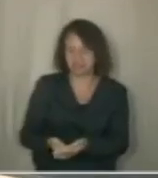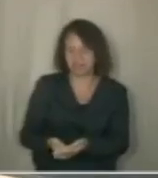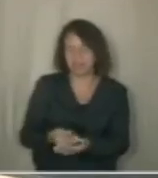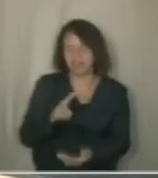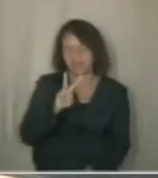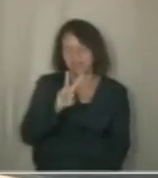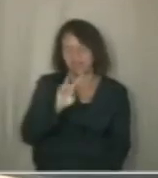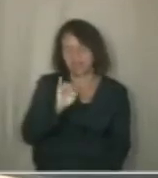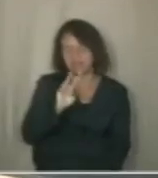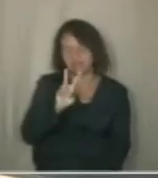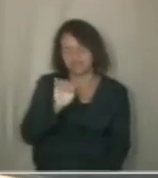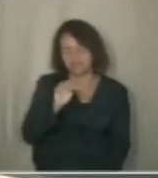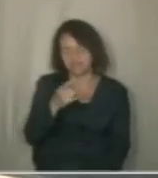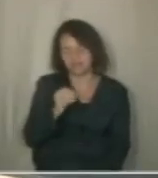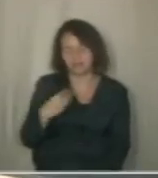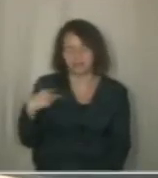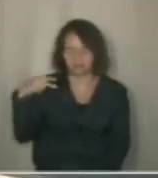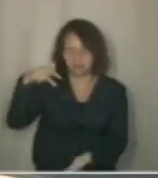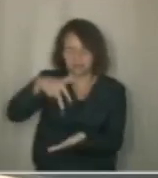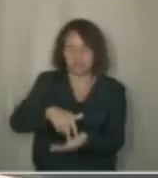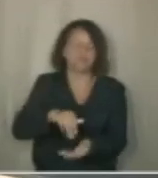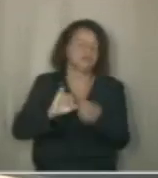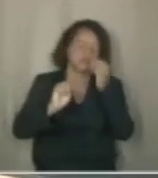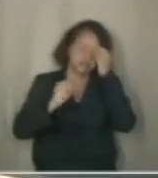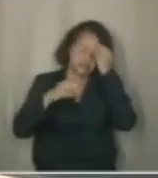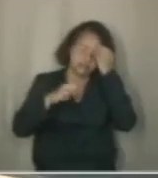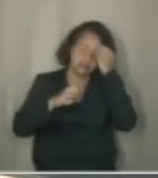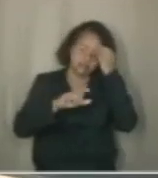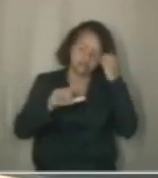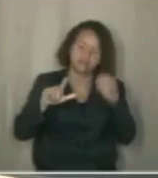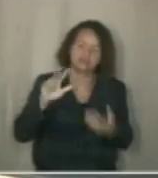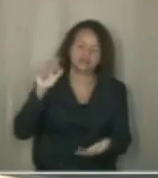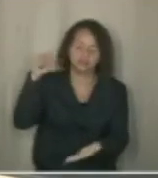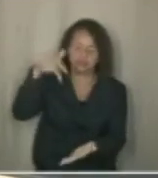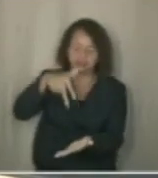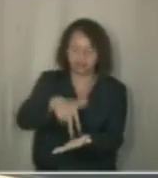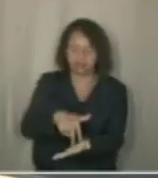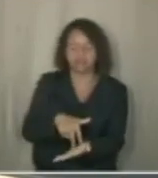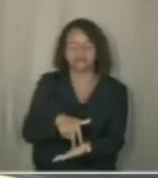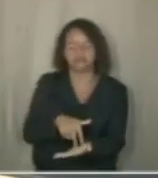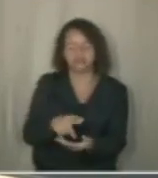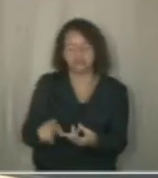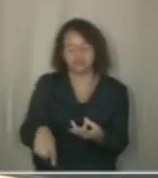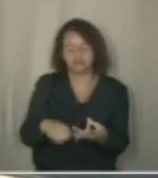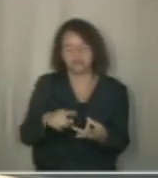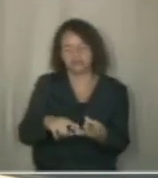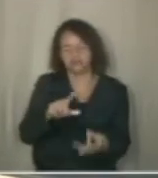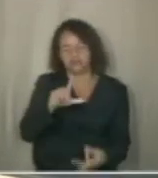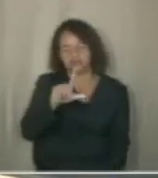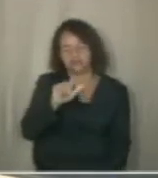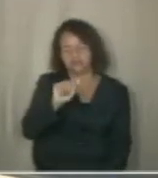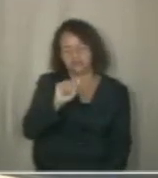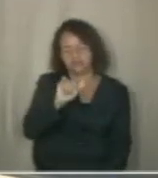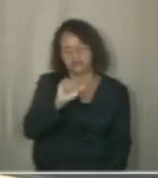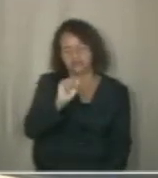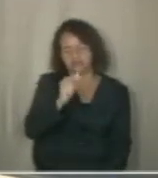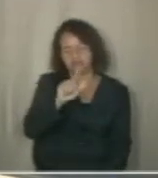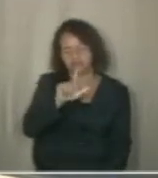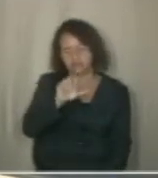Vinho presente Israel semente proibida presente lailson